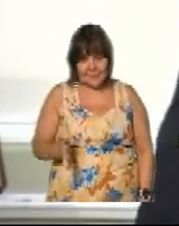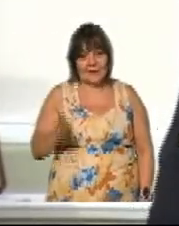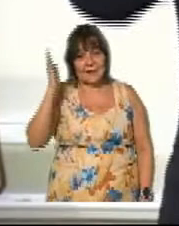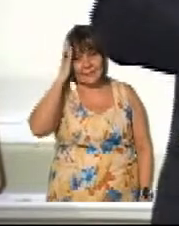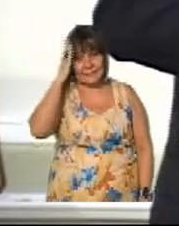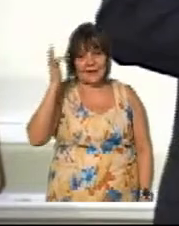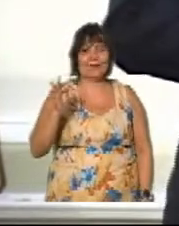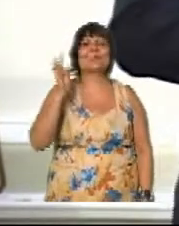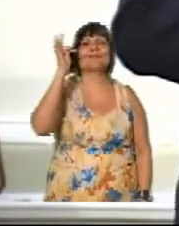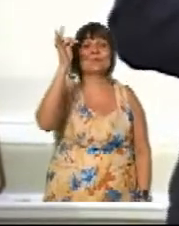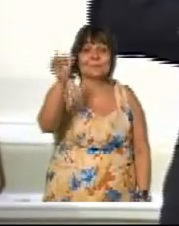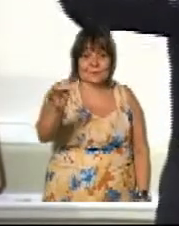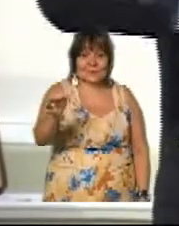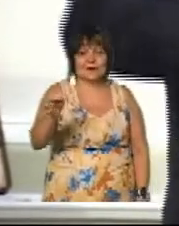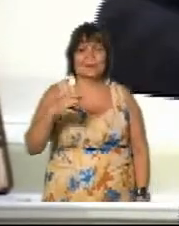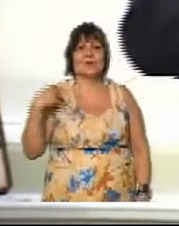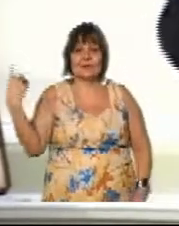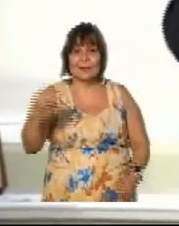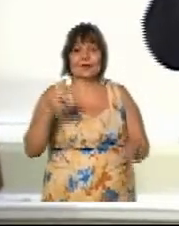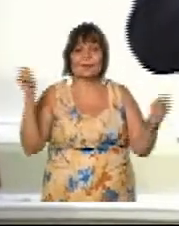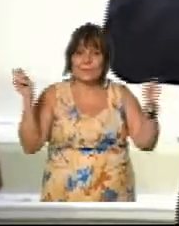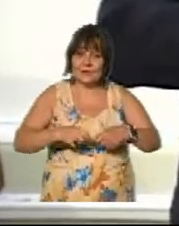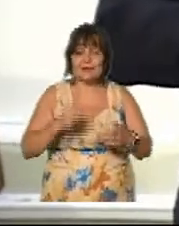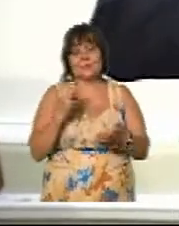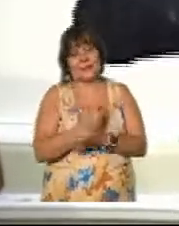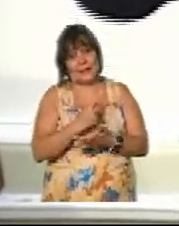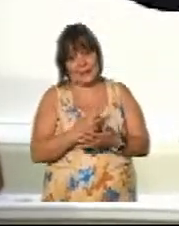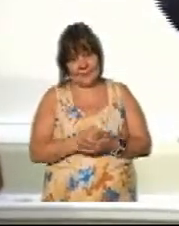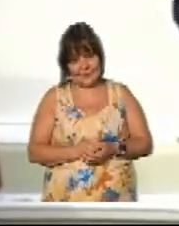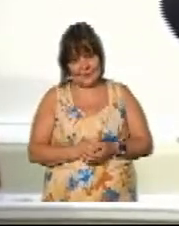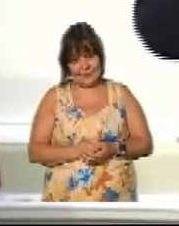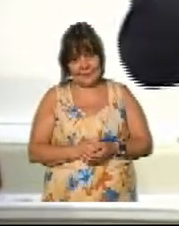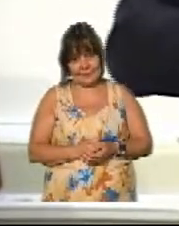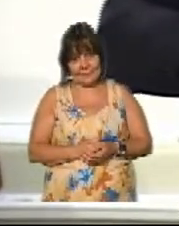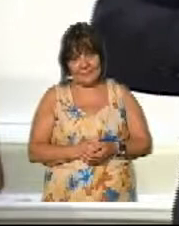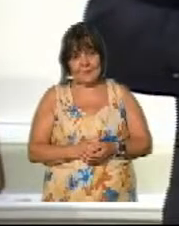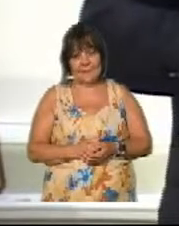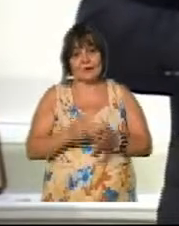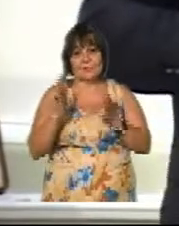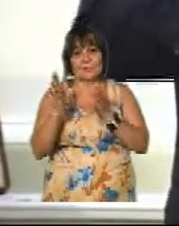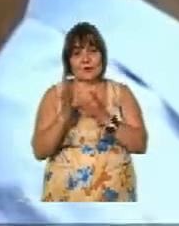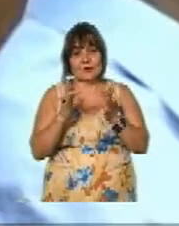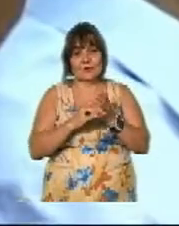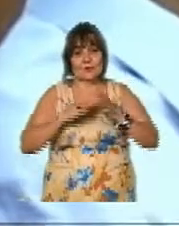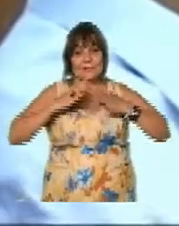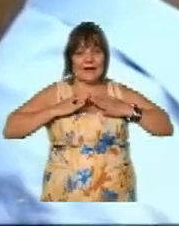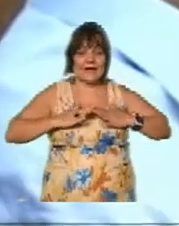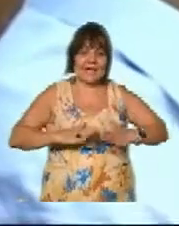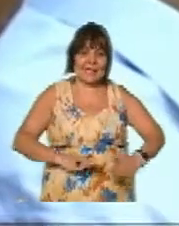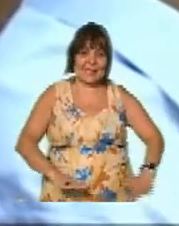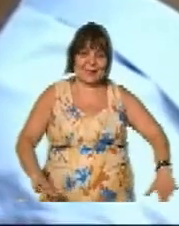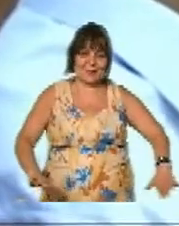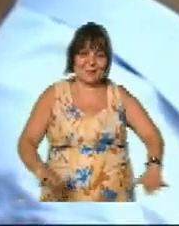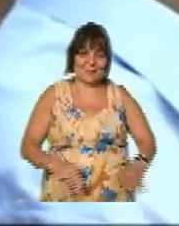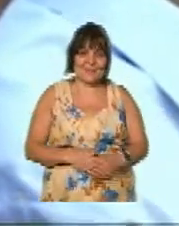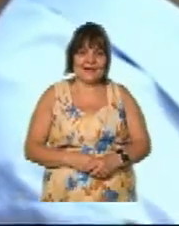errar lá na frente. Então, ele é a propiciação por quê? Porque ele aplaca a ira de Deus contra nós. E ele paga